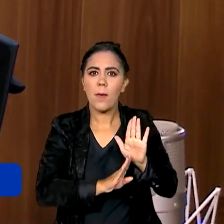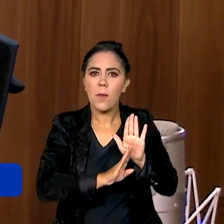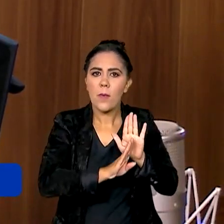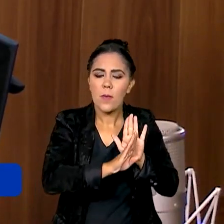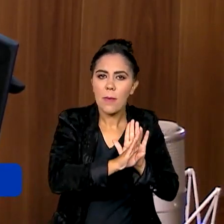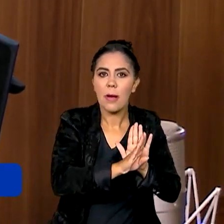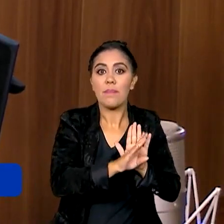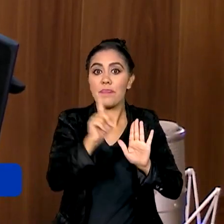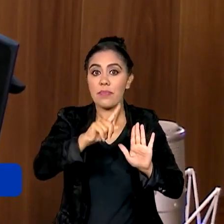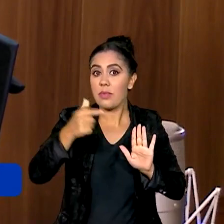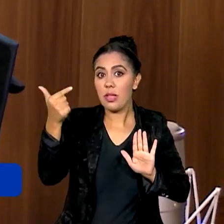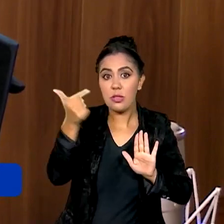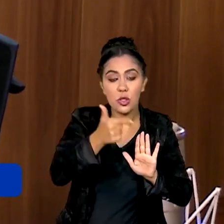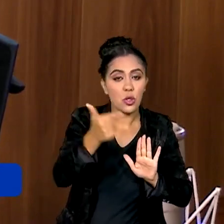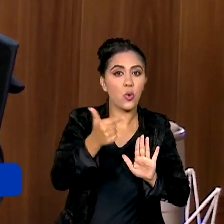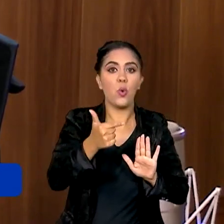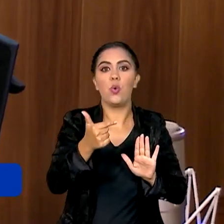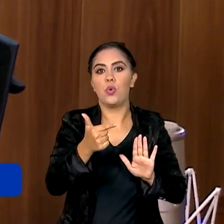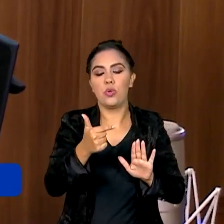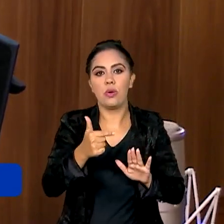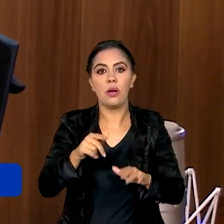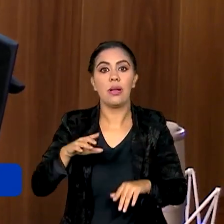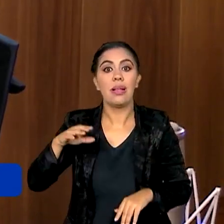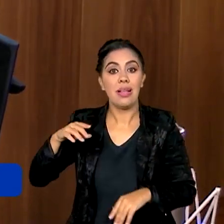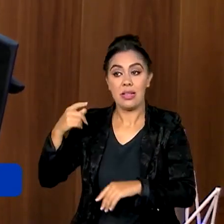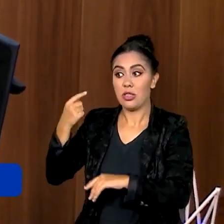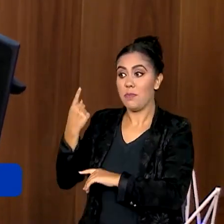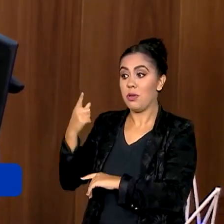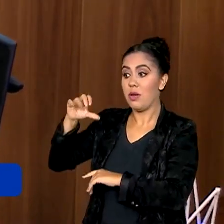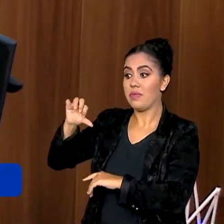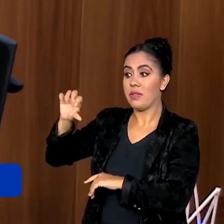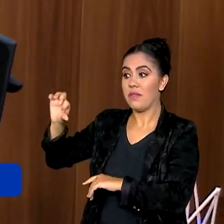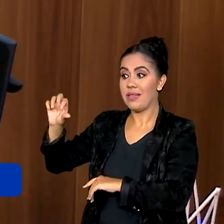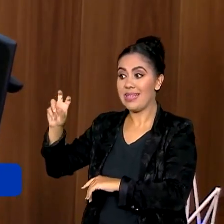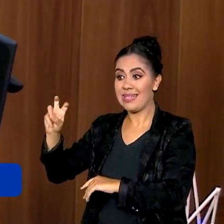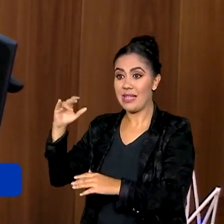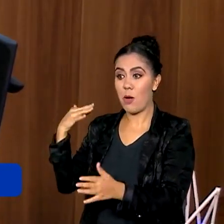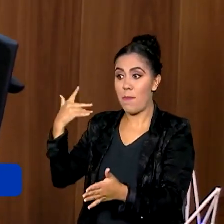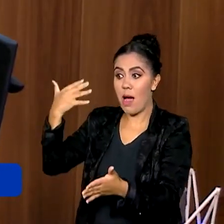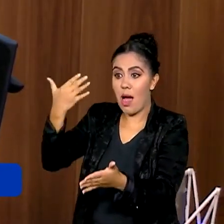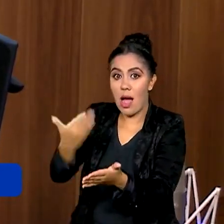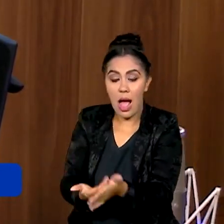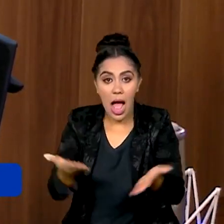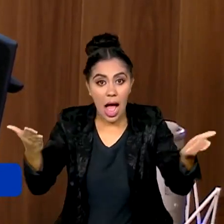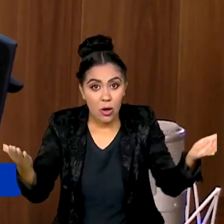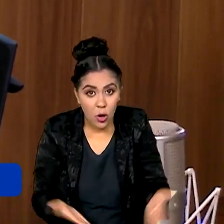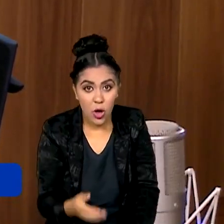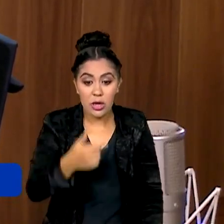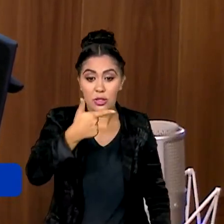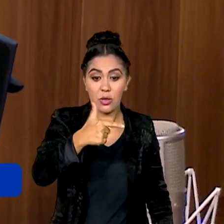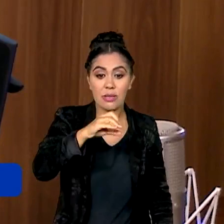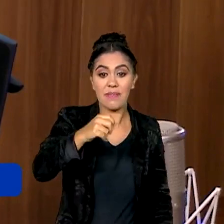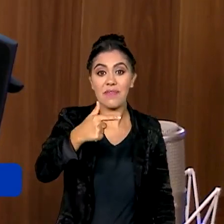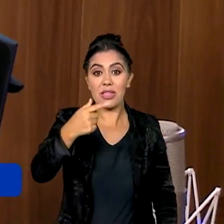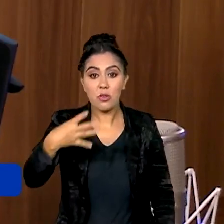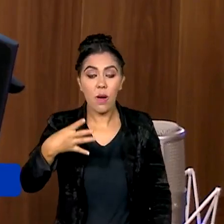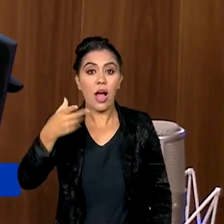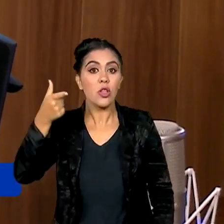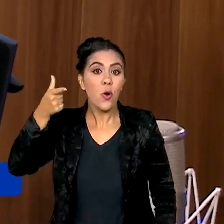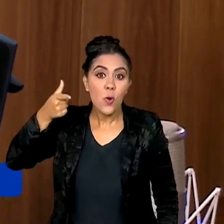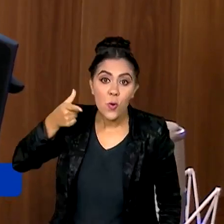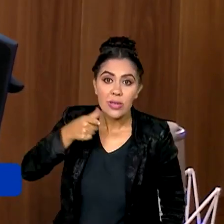o segundo maior crescimento depois de 1995. Você imagina, nós estamos em 2024. Foi o